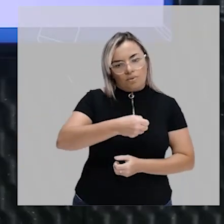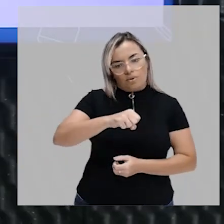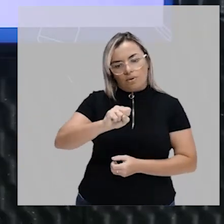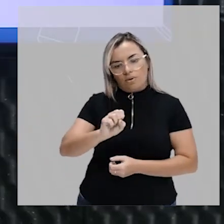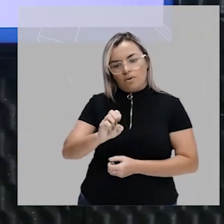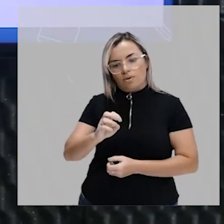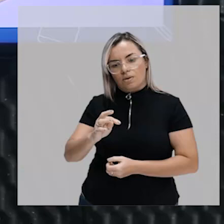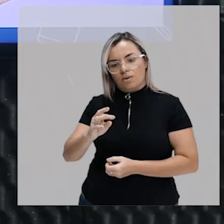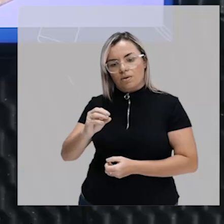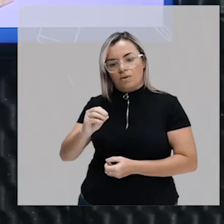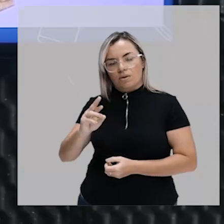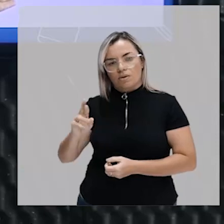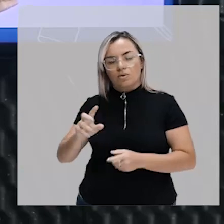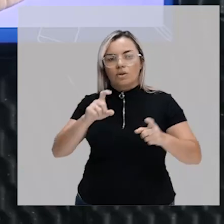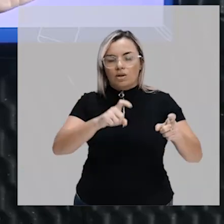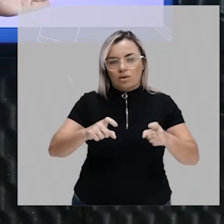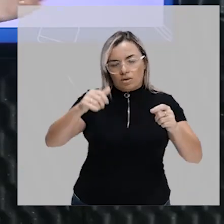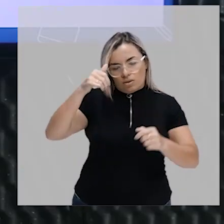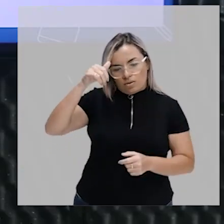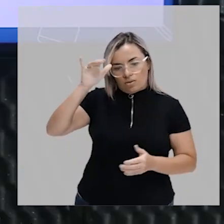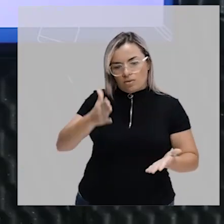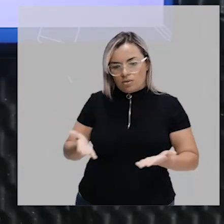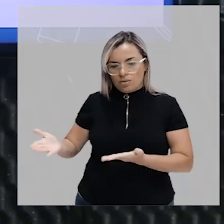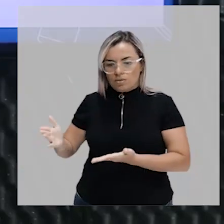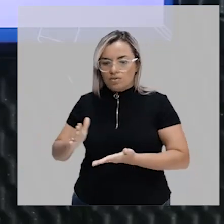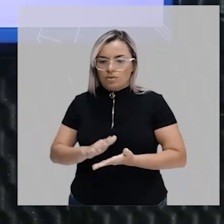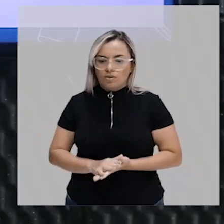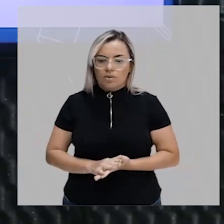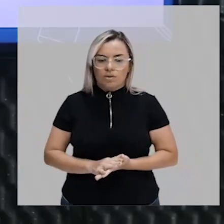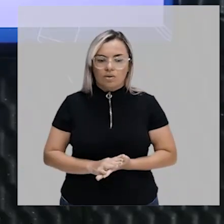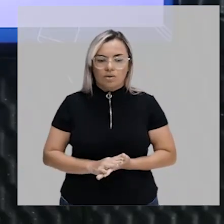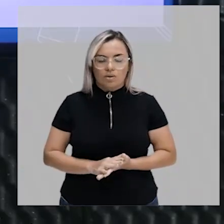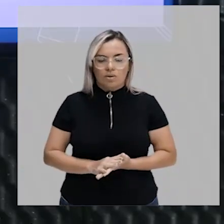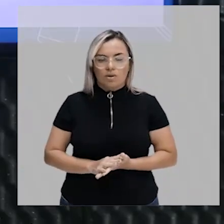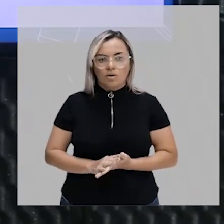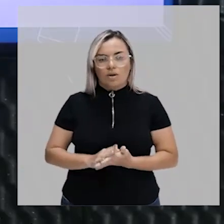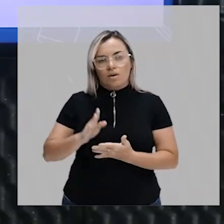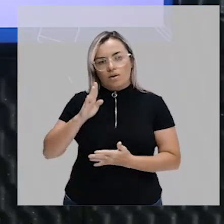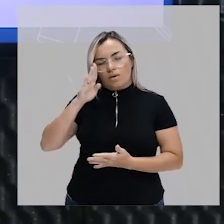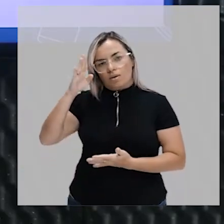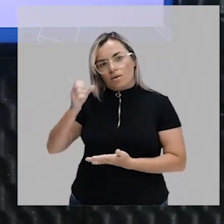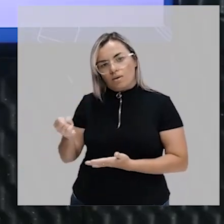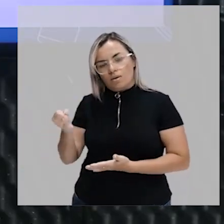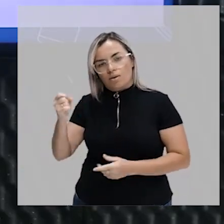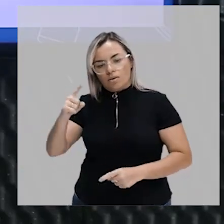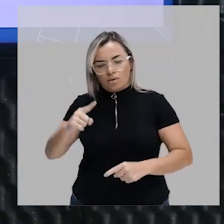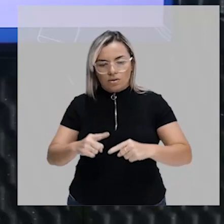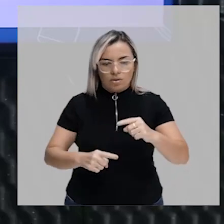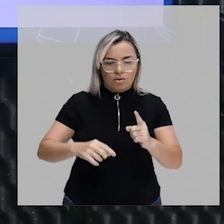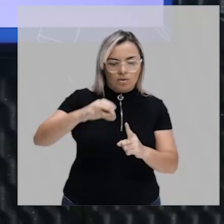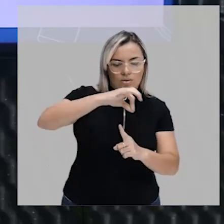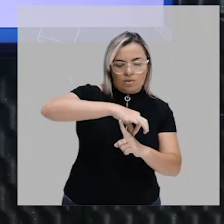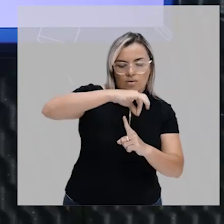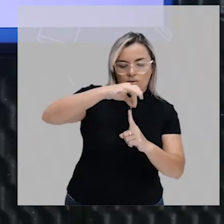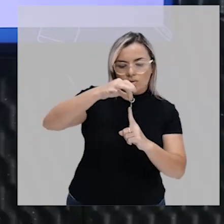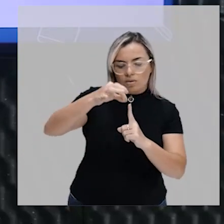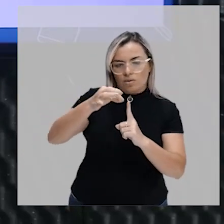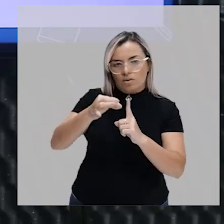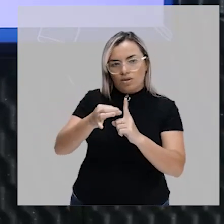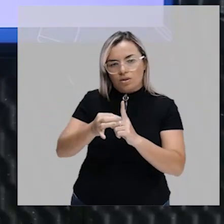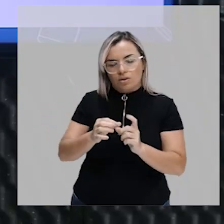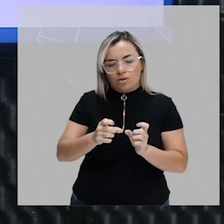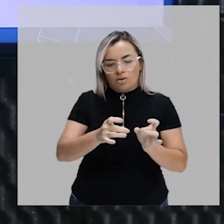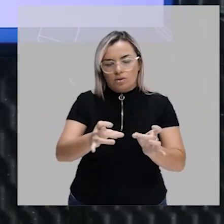de fato, destaque para a agropecuária, com destaque para o nosso principal produto, galera, que é a soja a nível de comércio, tá